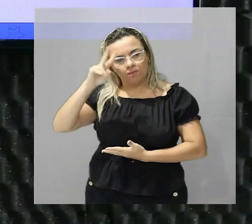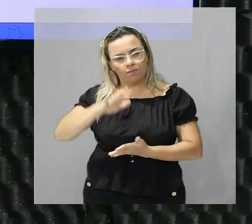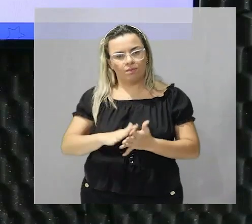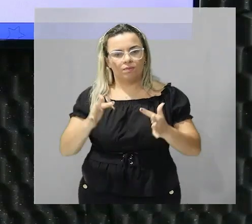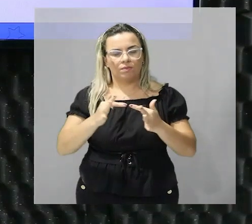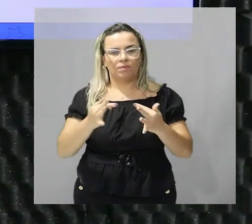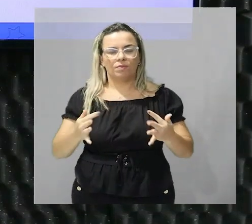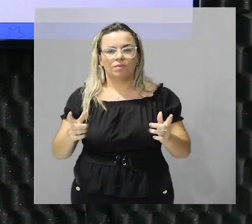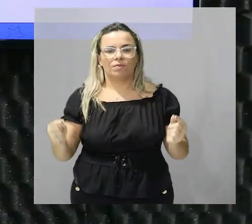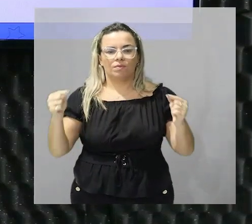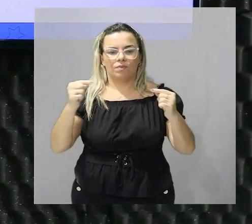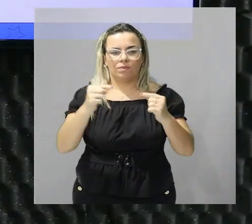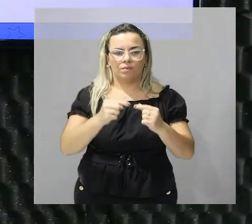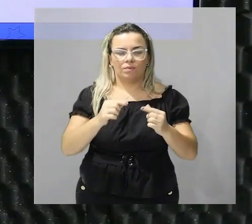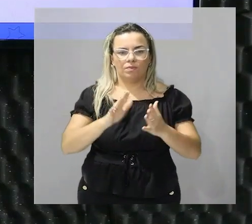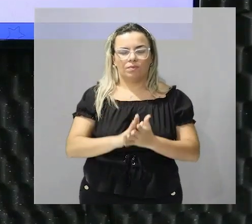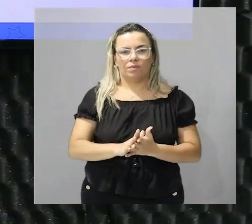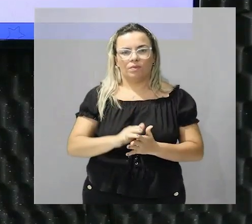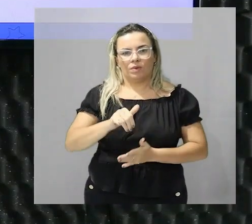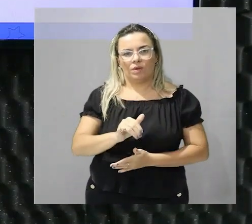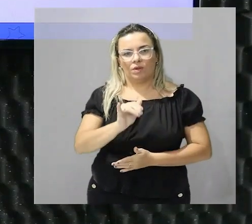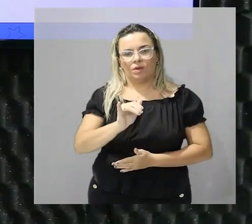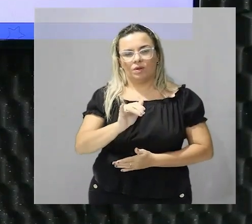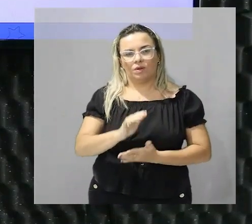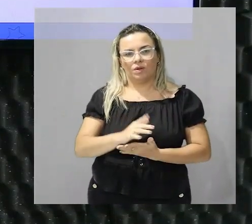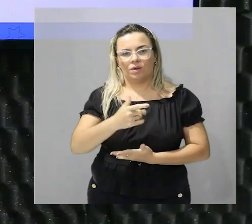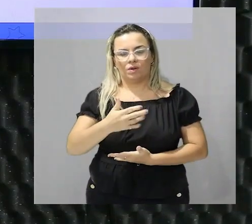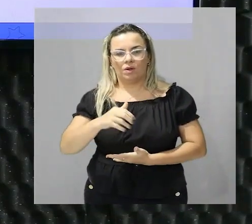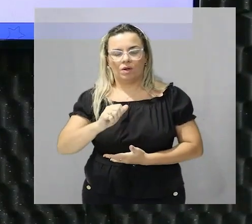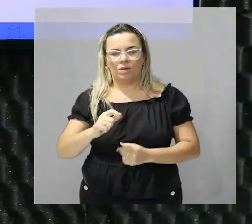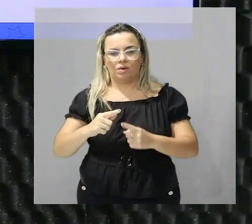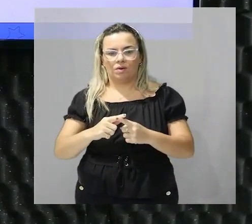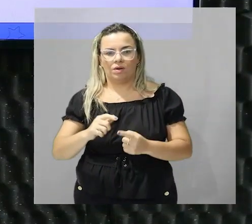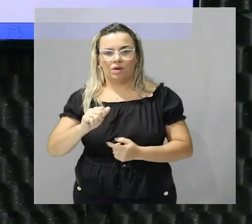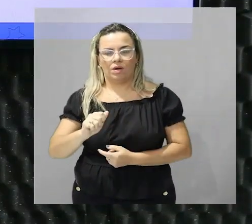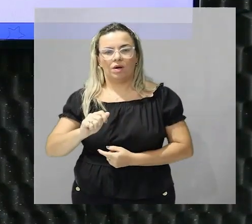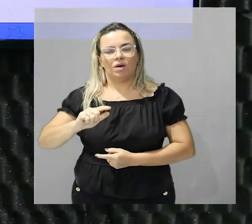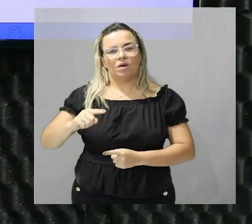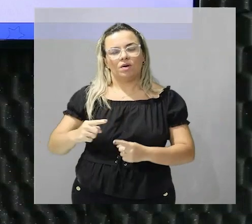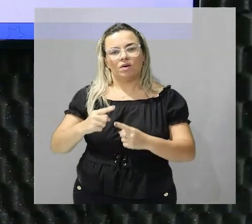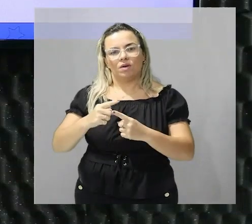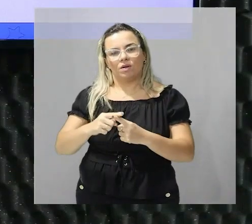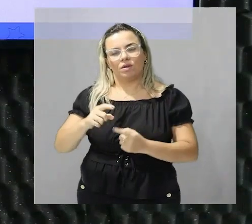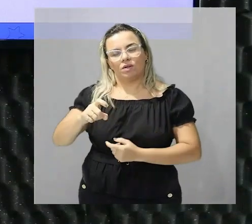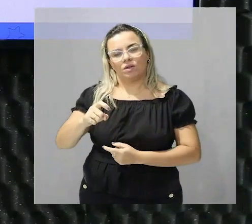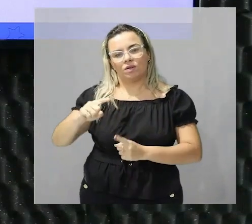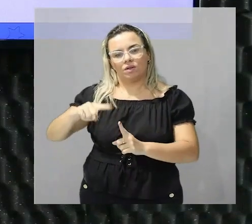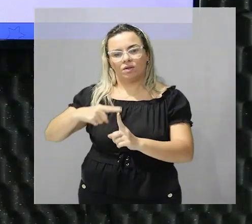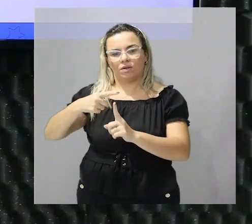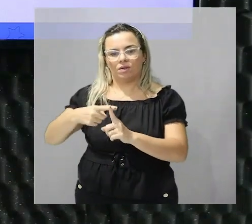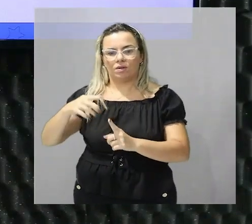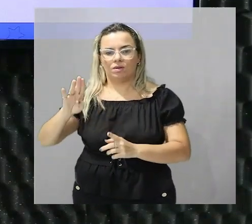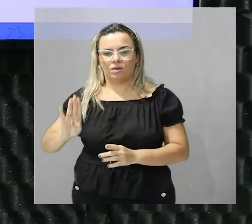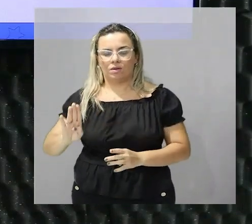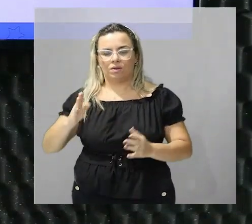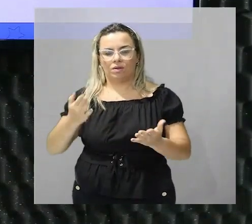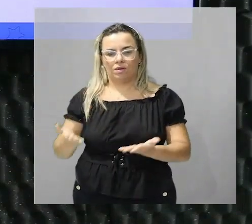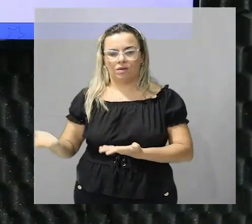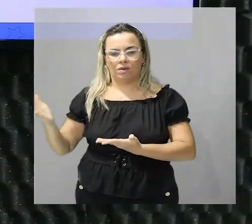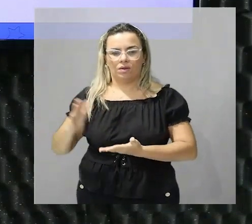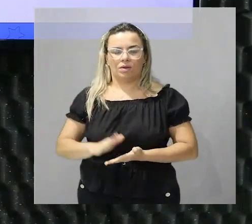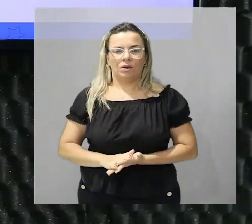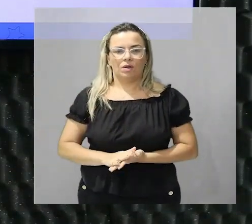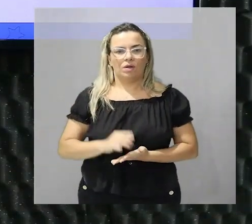afim é dada por Y igual a A vezes X mais B. E aqui, né, para esse primeiro